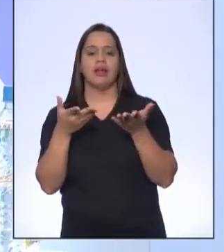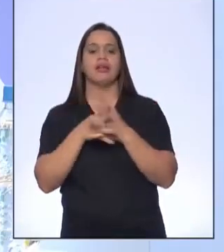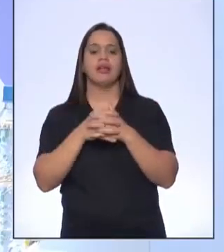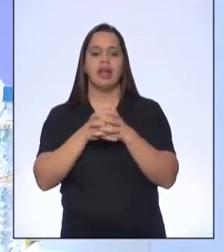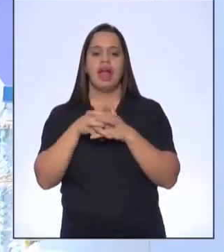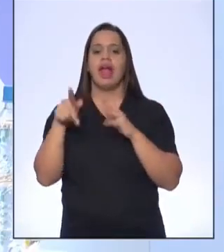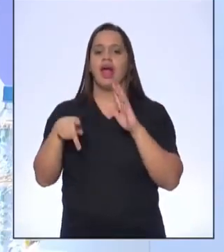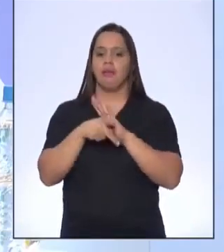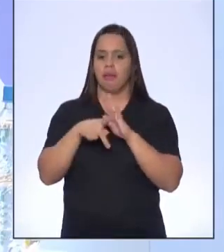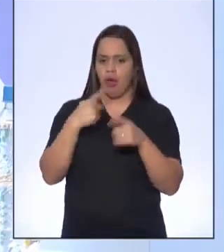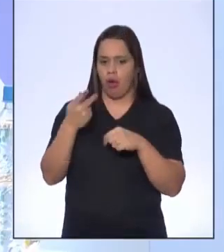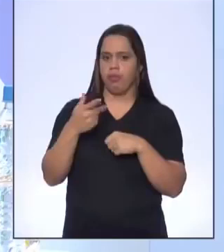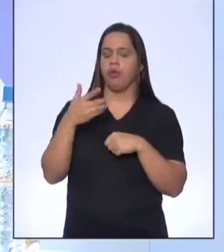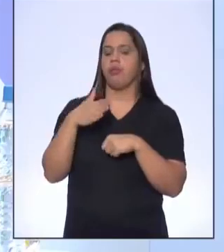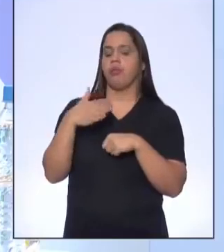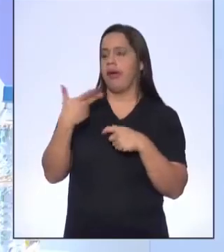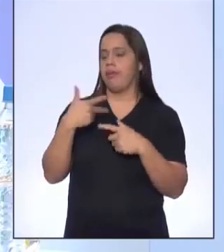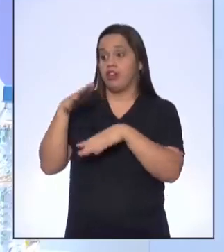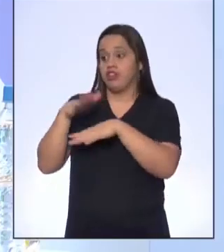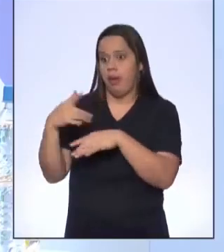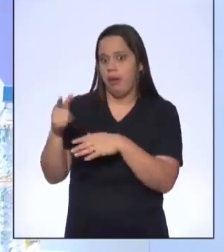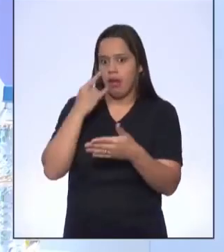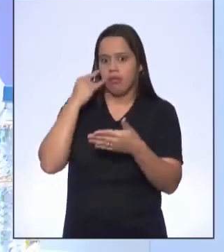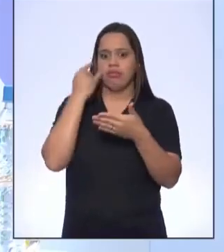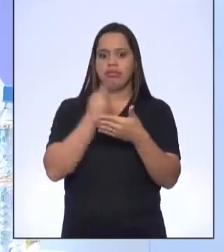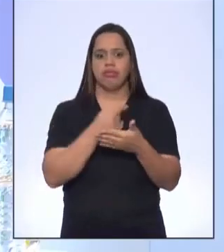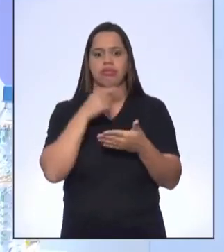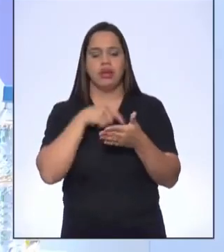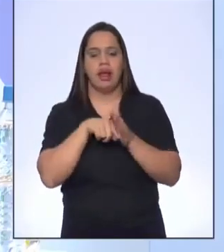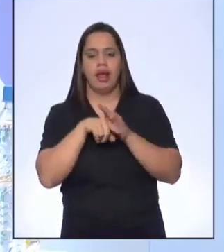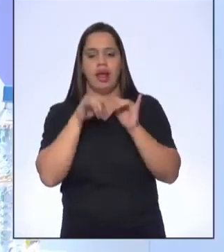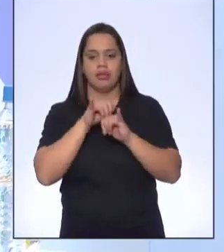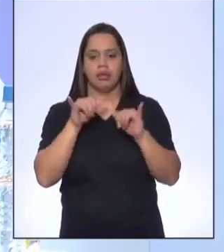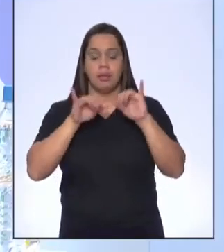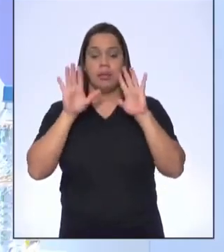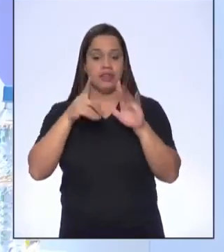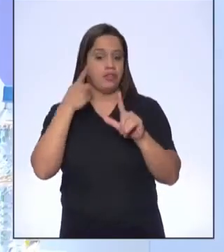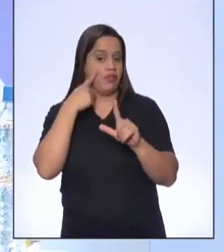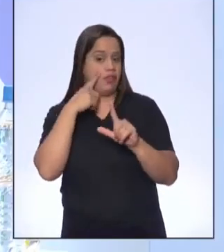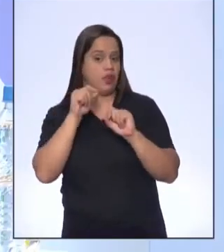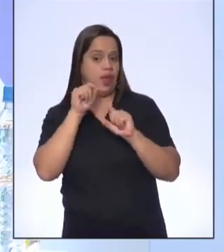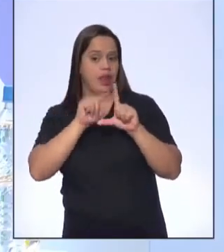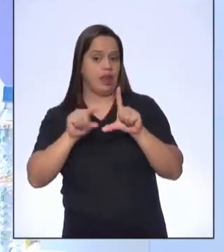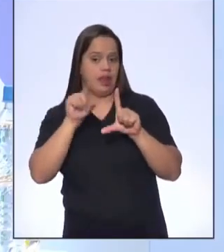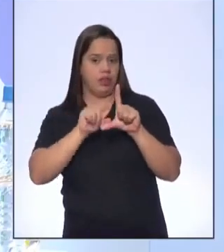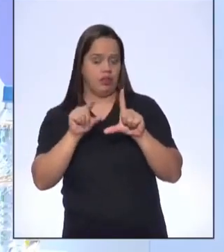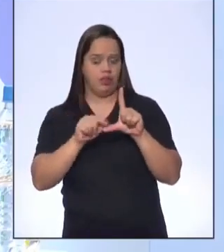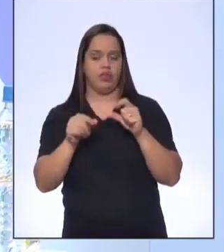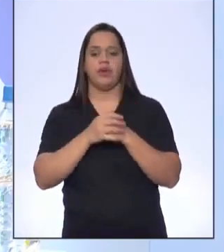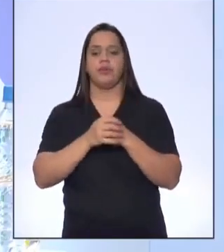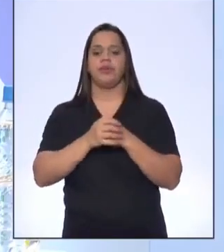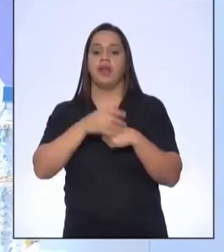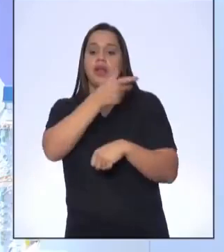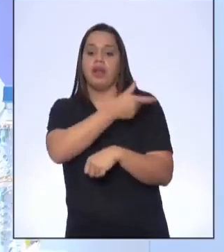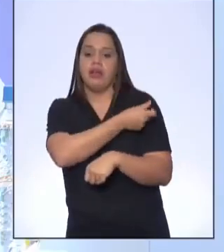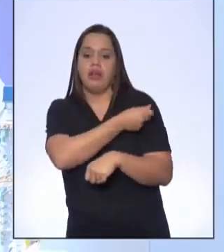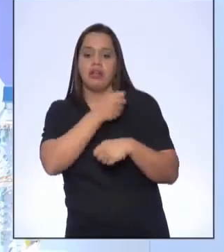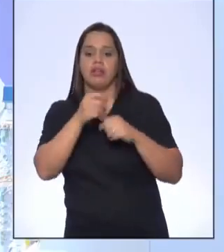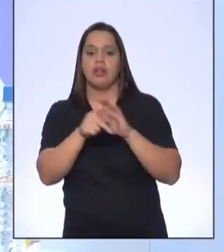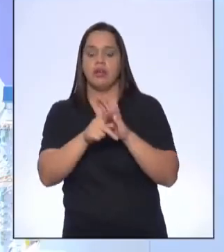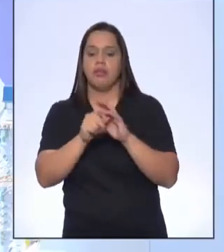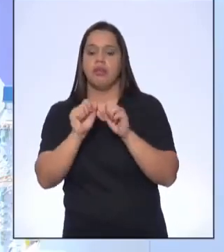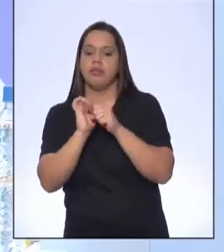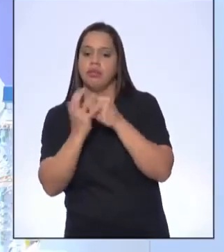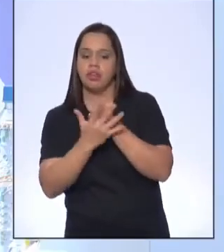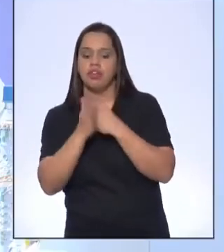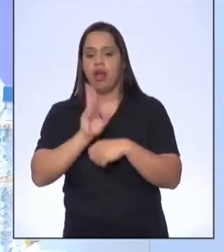para uma reportagem, uma chamada, né? Exatamente. Agora vamos pensar na legenda. Olha que interessante. Vacina do coronavírus já está sendo